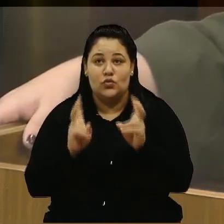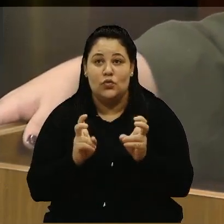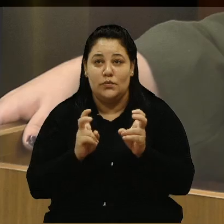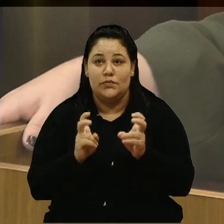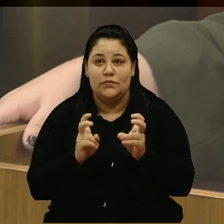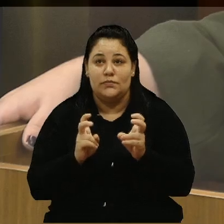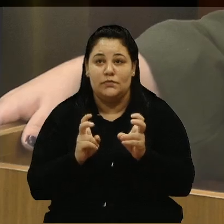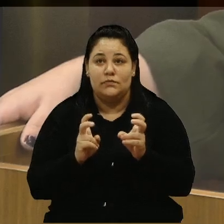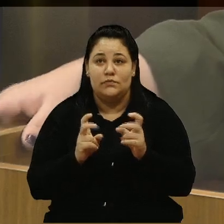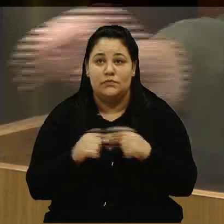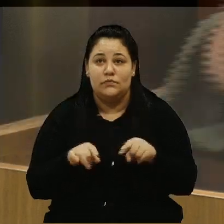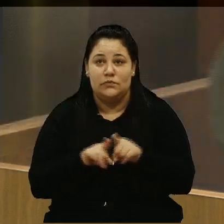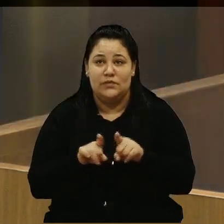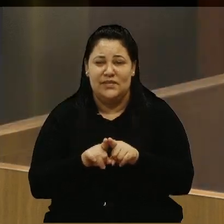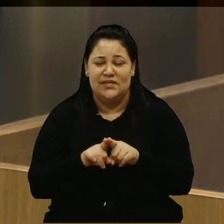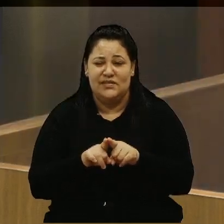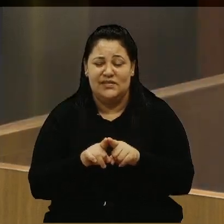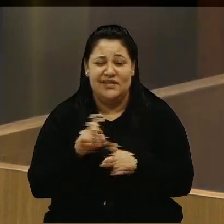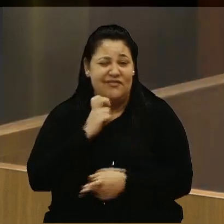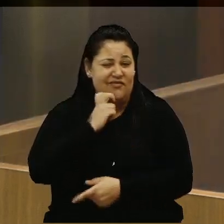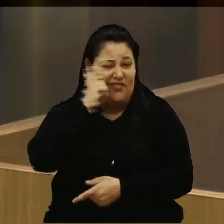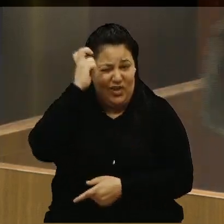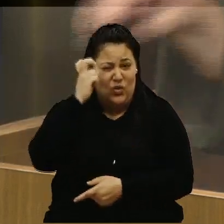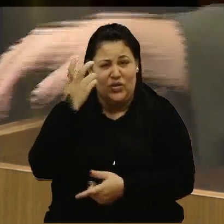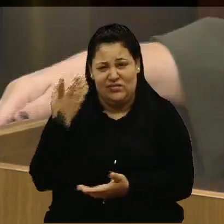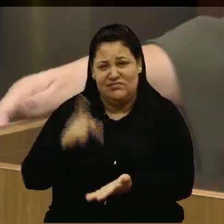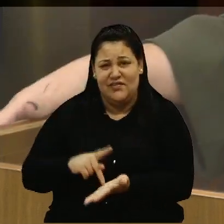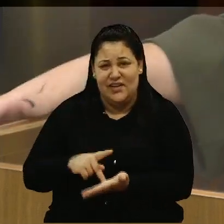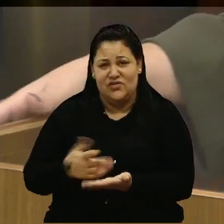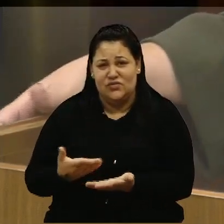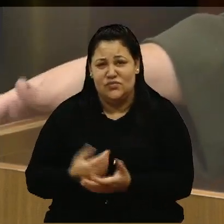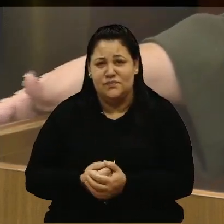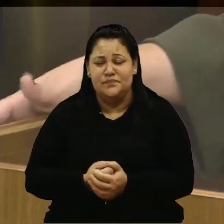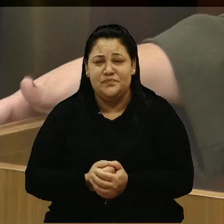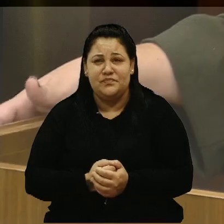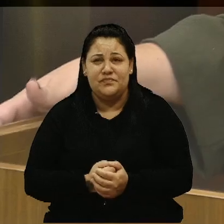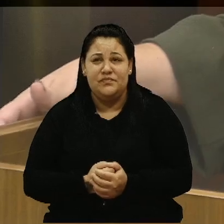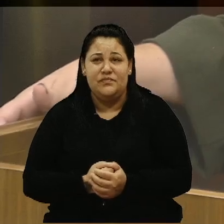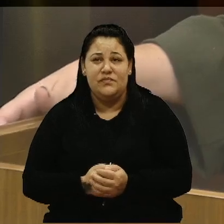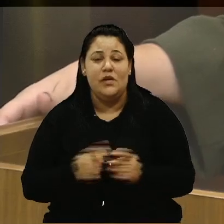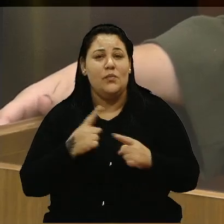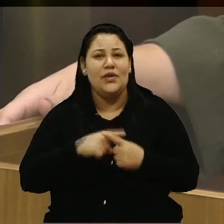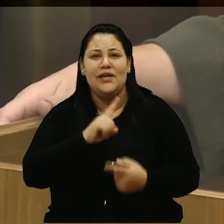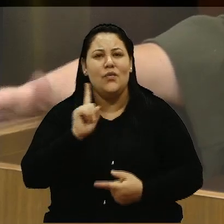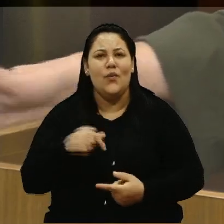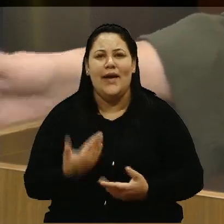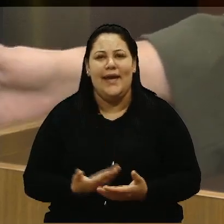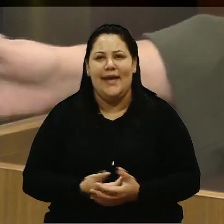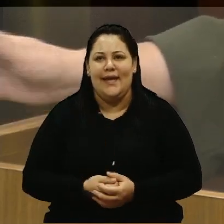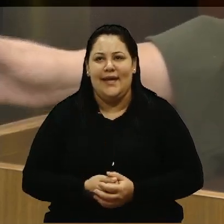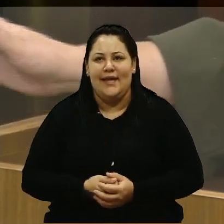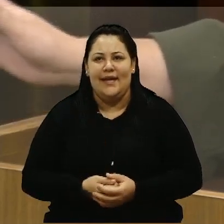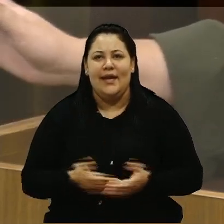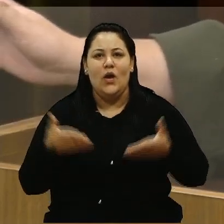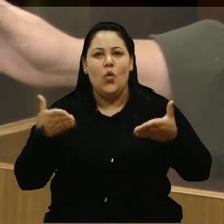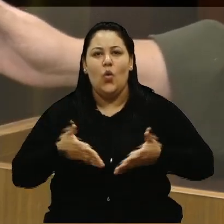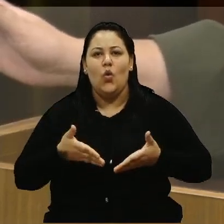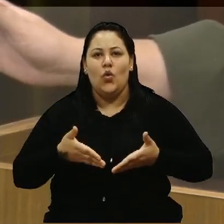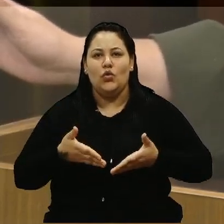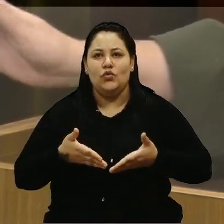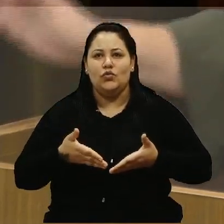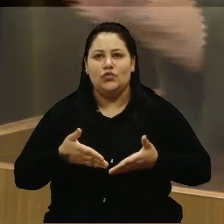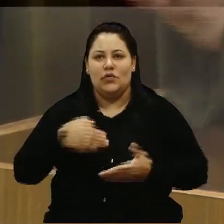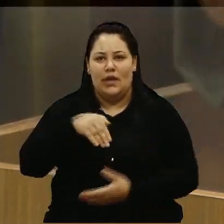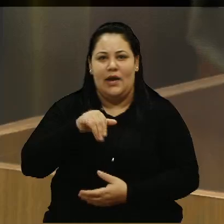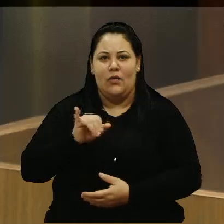questão do fiasco do governo municipal. Porque não é... hoje a cabeça do Milton está